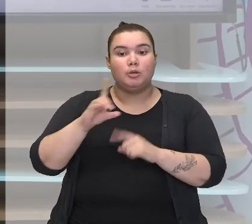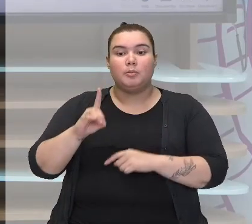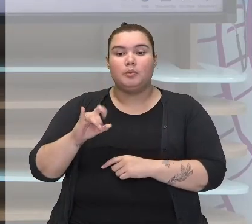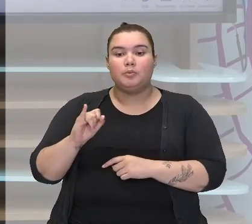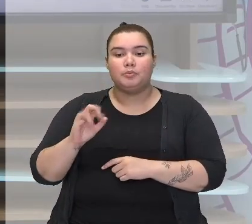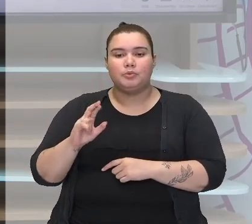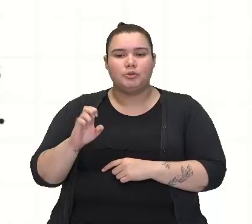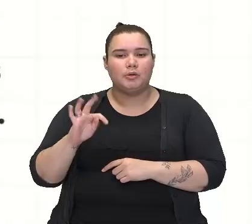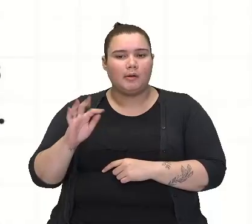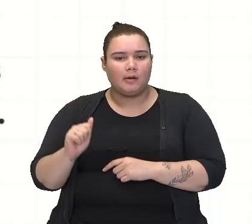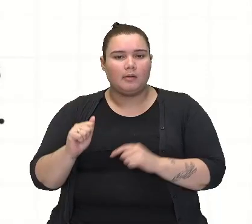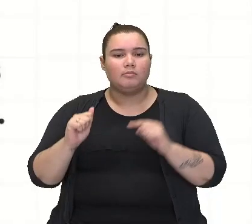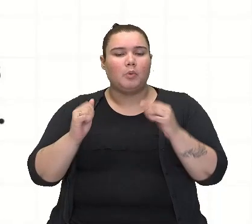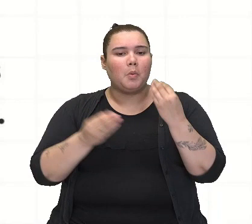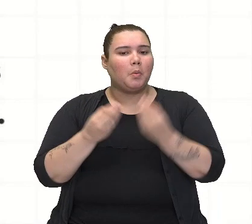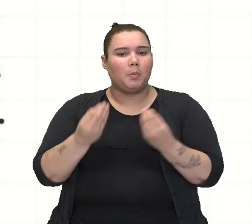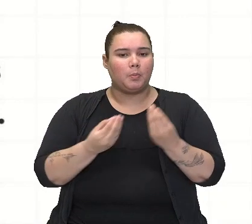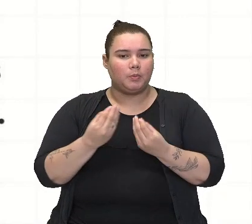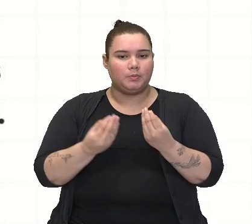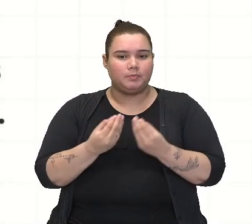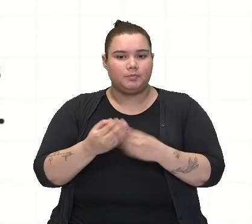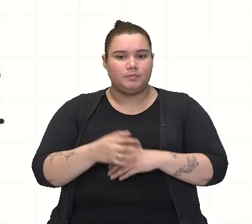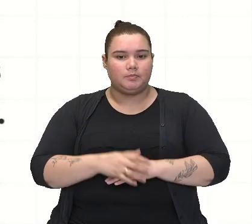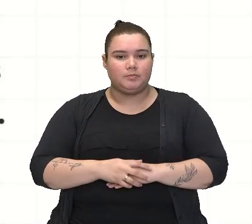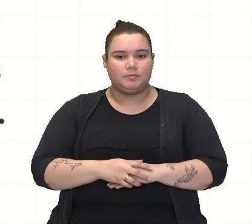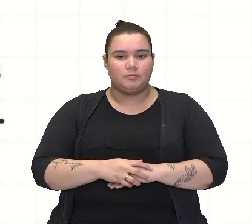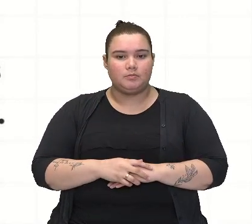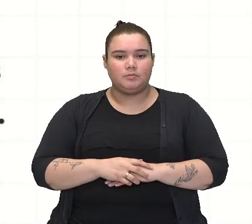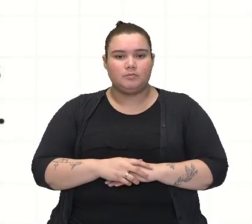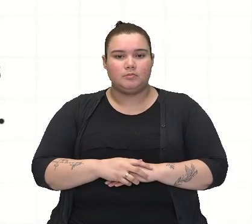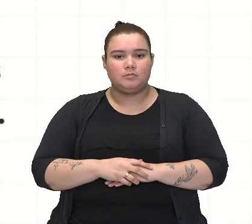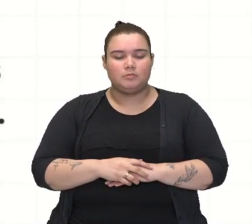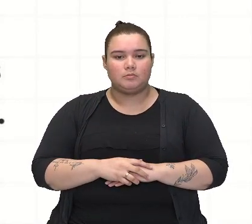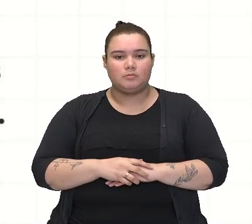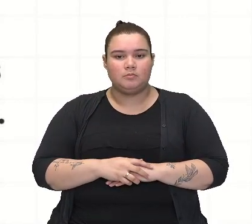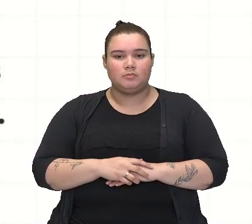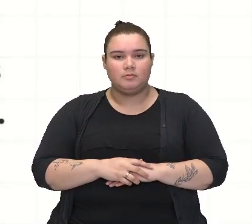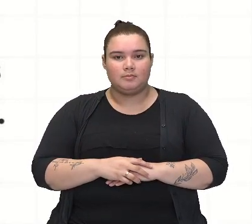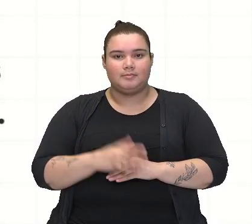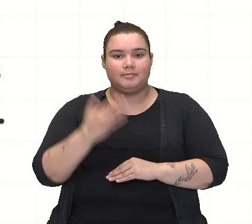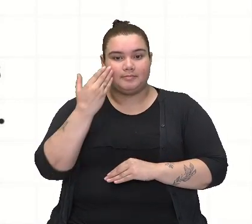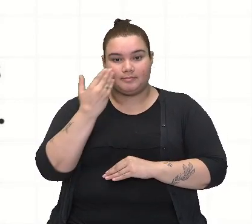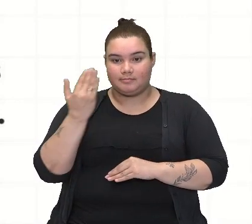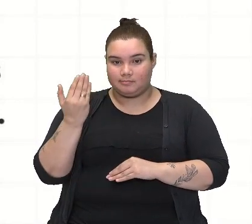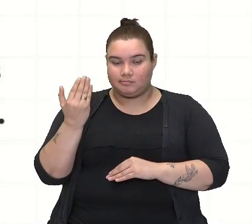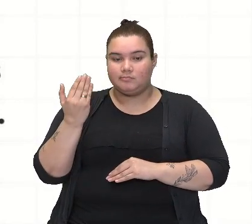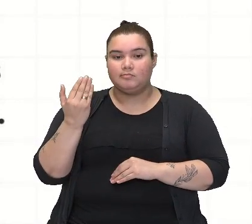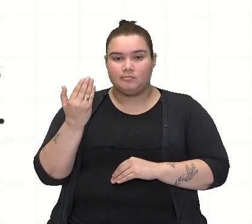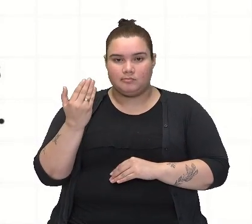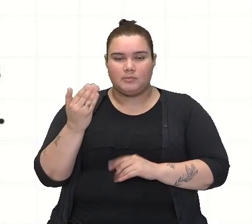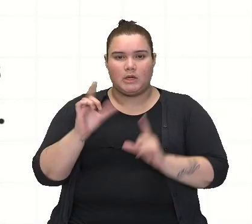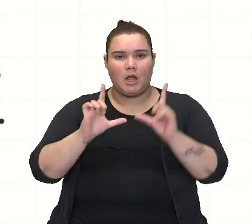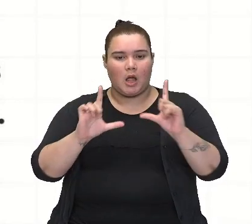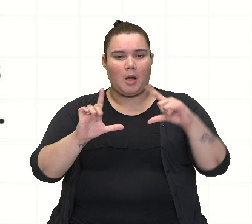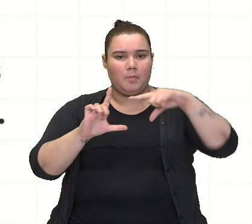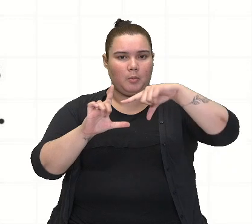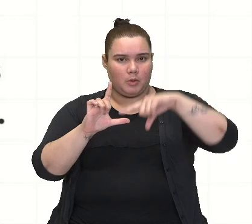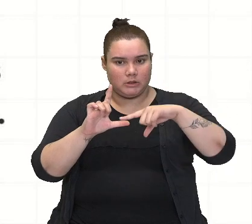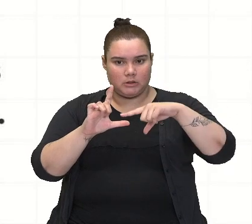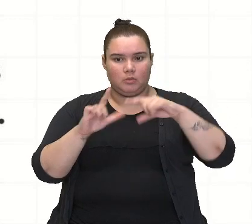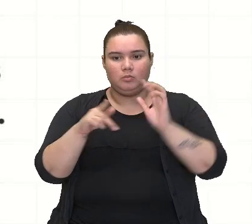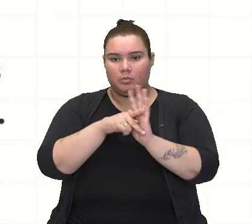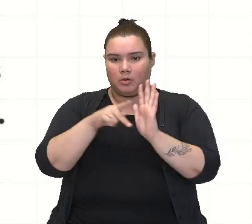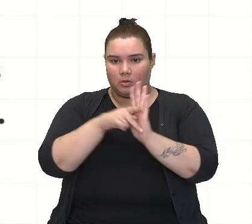ela pode ser chamada? Olha só, vamos continuar. Então, a proporcionalidade entre duas grandezas,